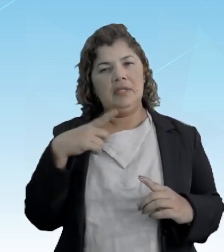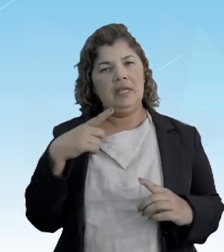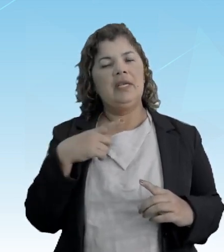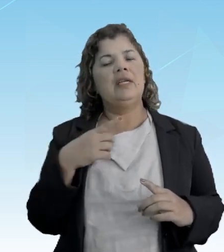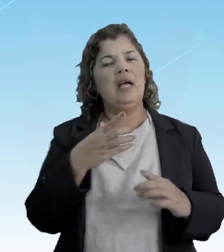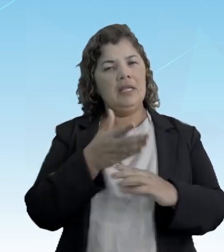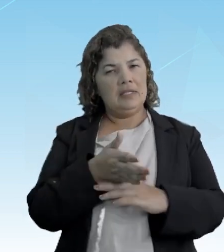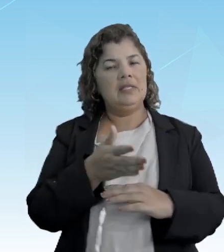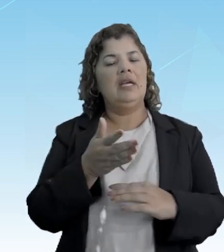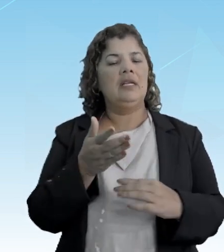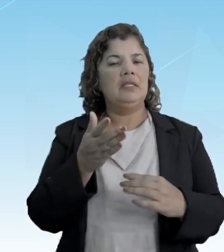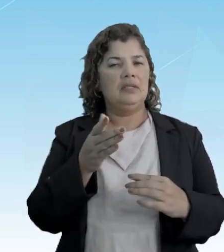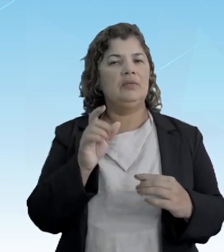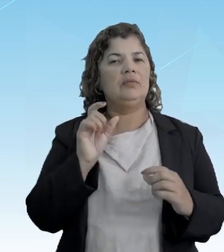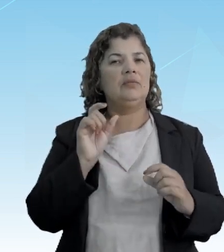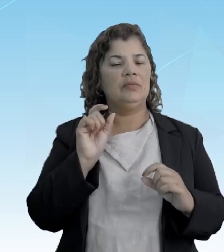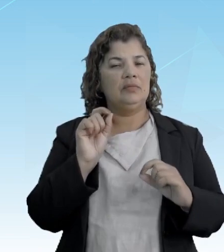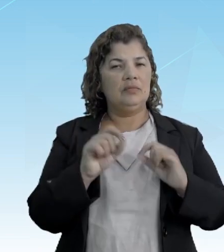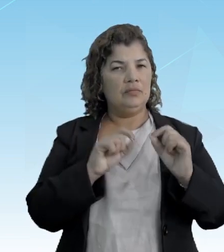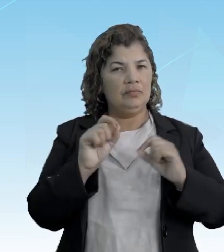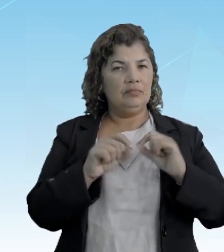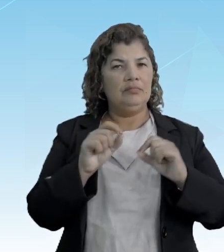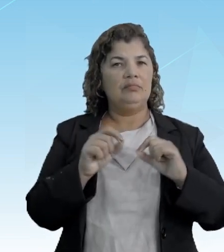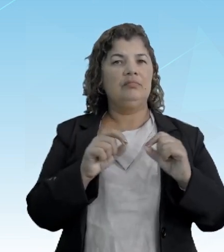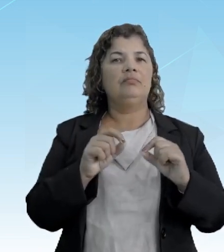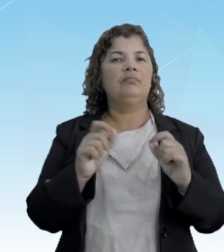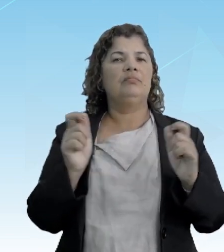acesso a essa